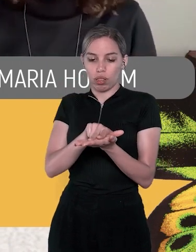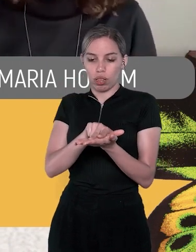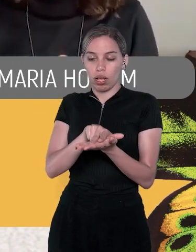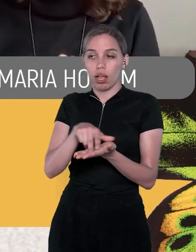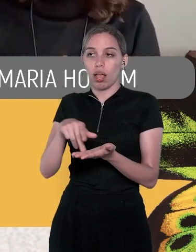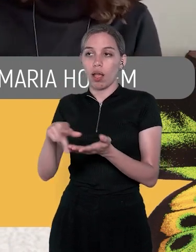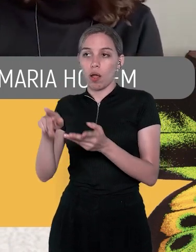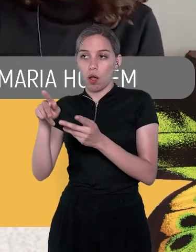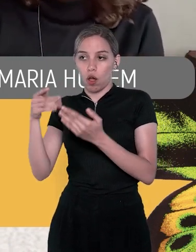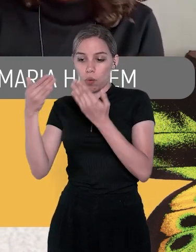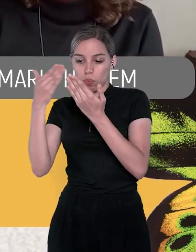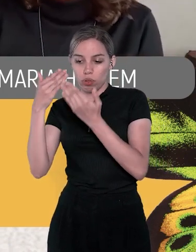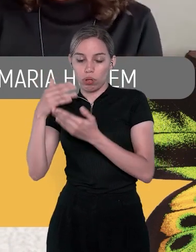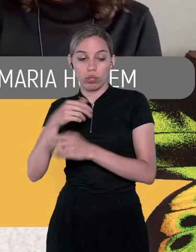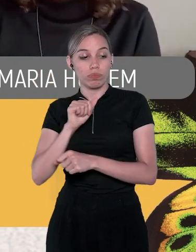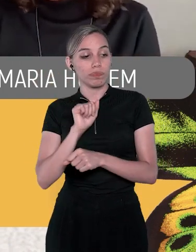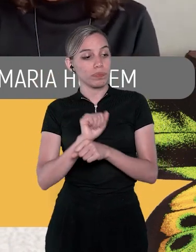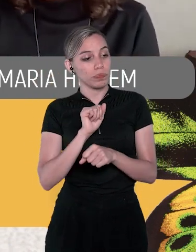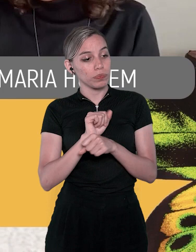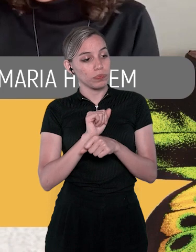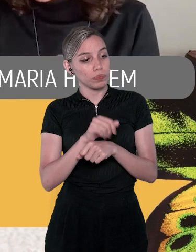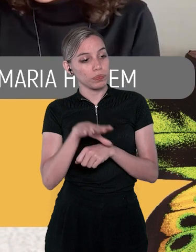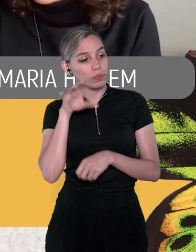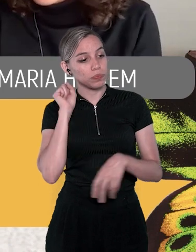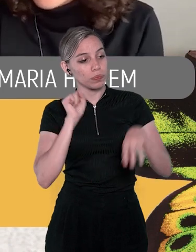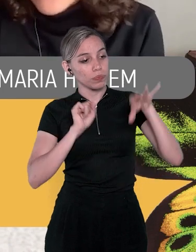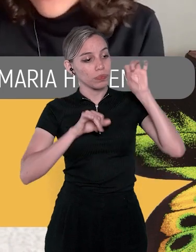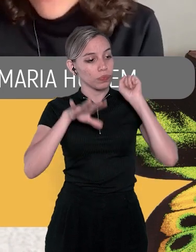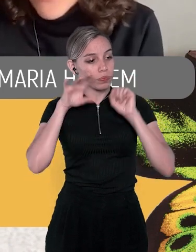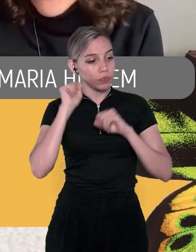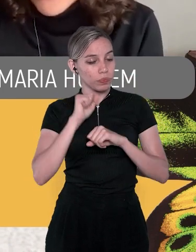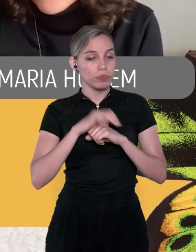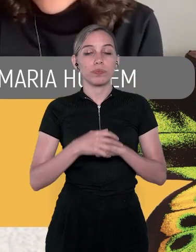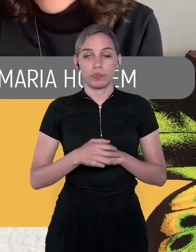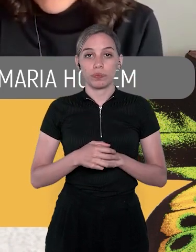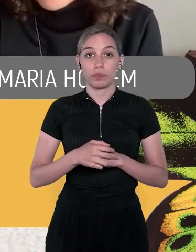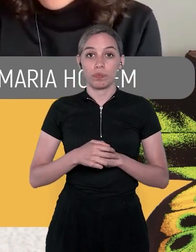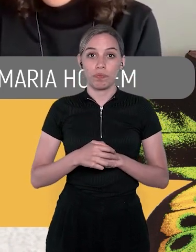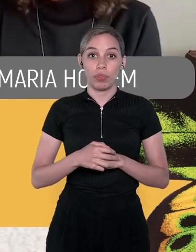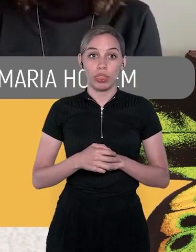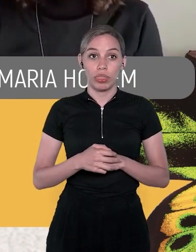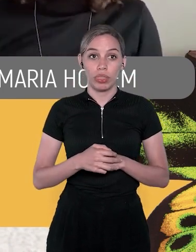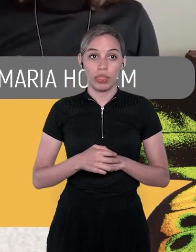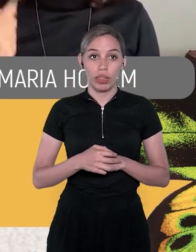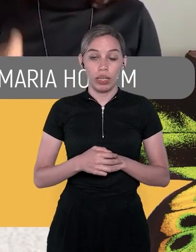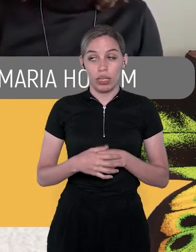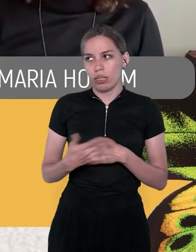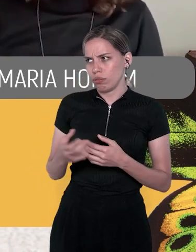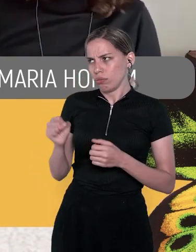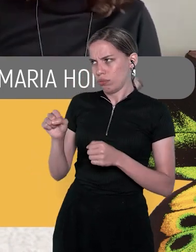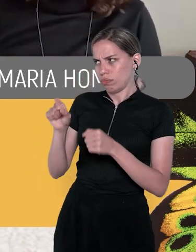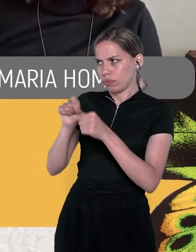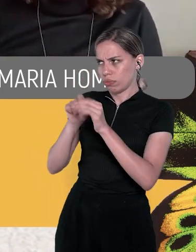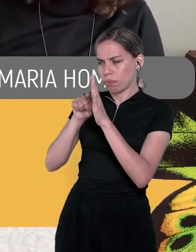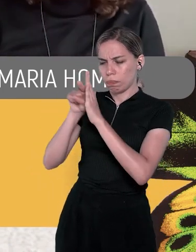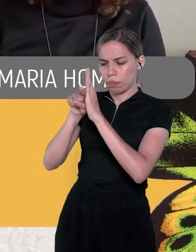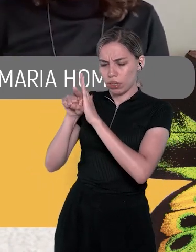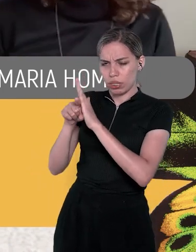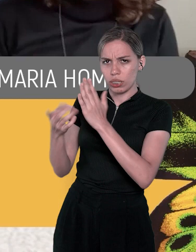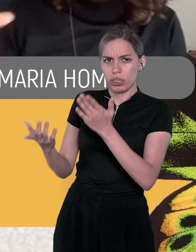Agora, como é que a gente vai fazer pesquisa sobre isso? Aí, eu te provocaria,